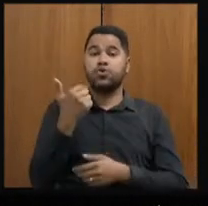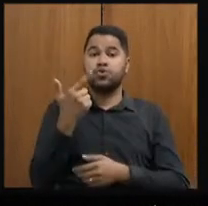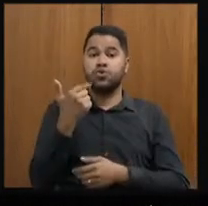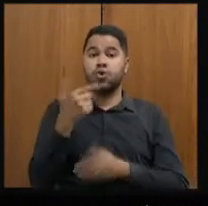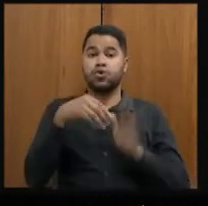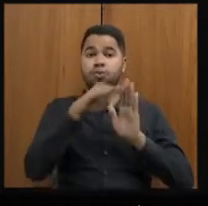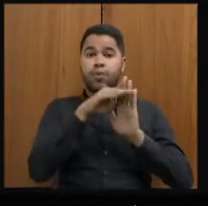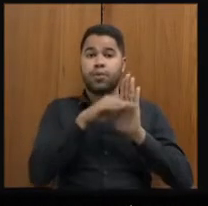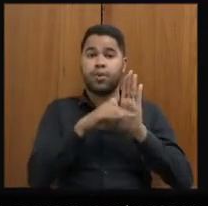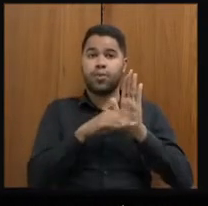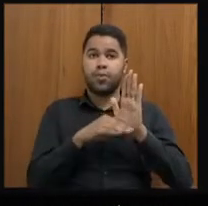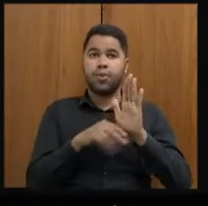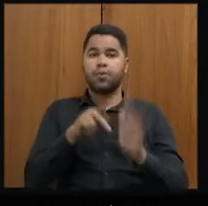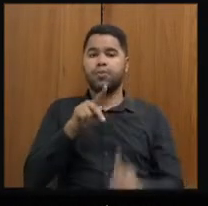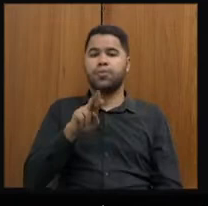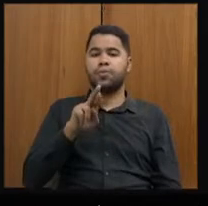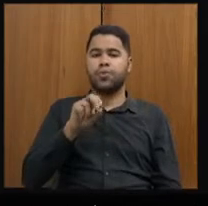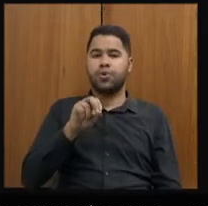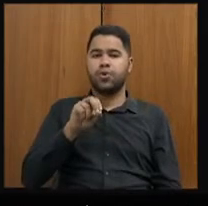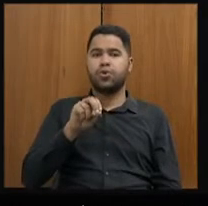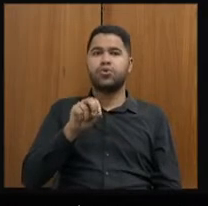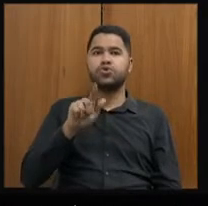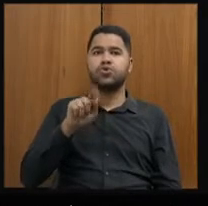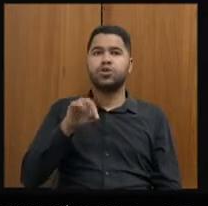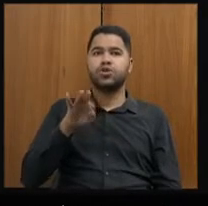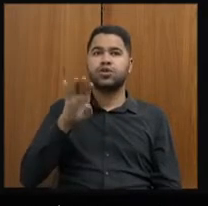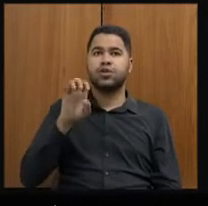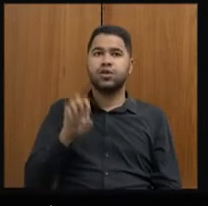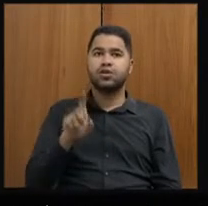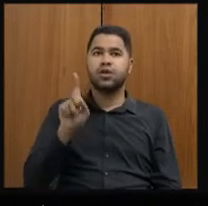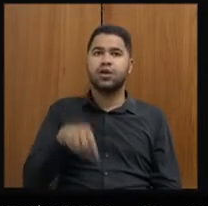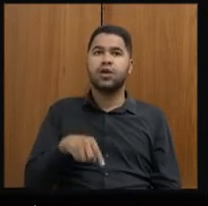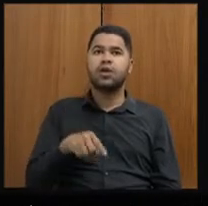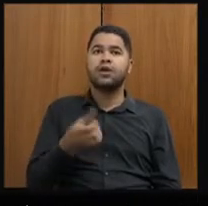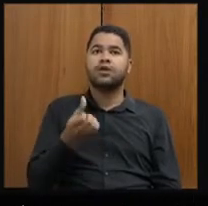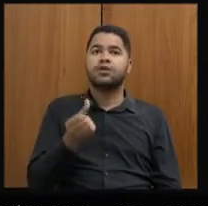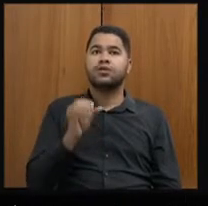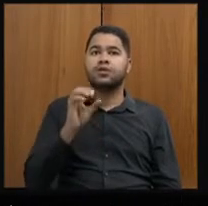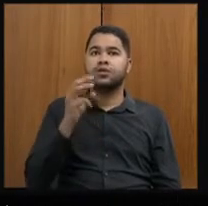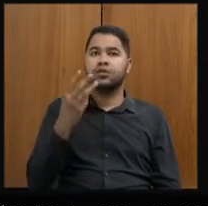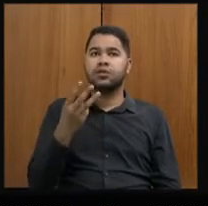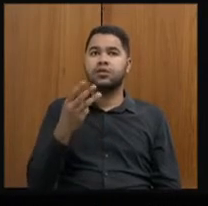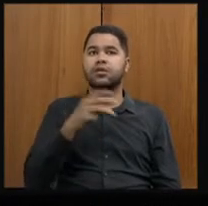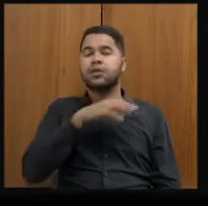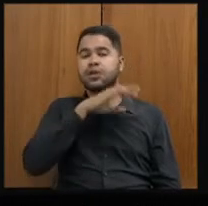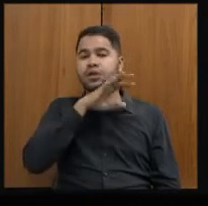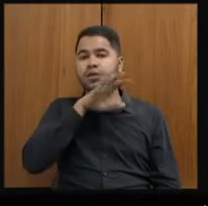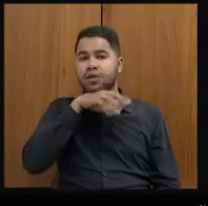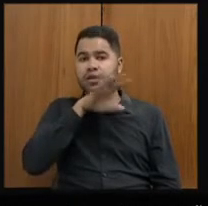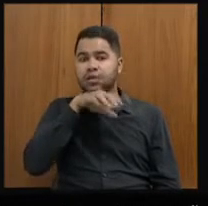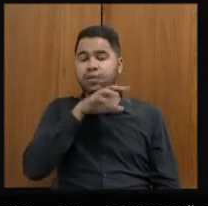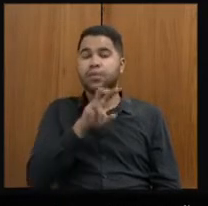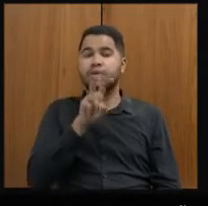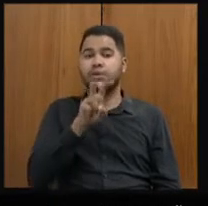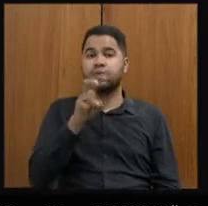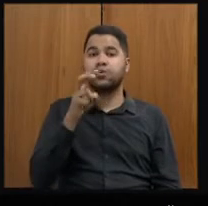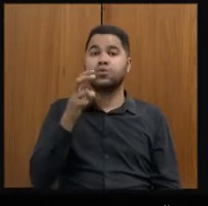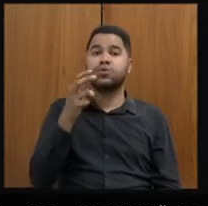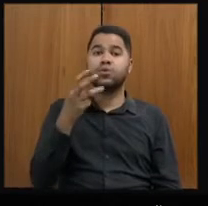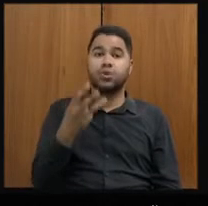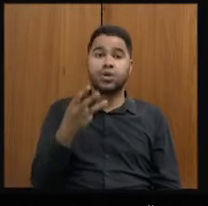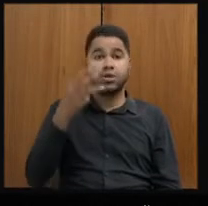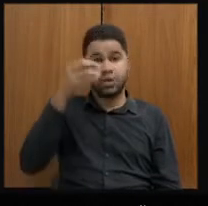eventos do programa pro genética e pro fêmea que resultado na comercialização de 63 animais sendo 57